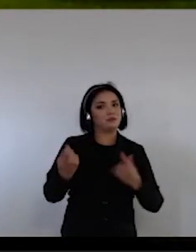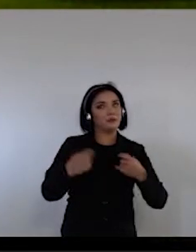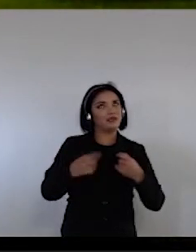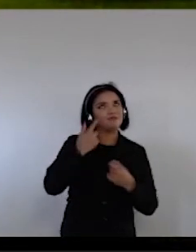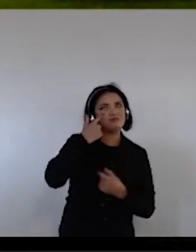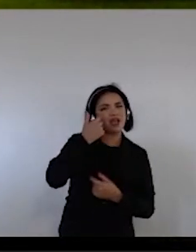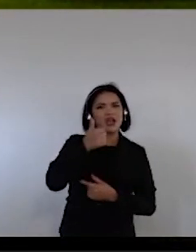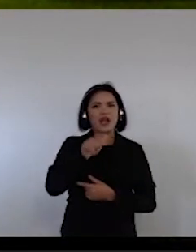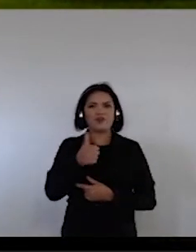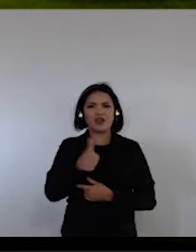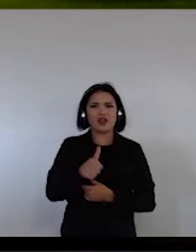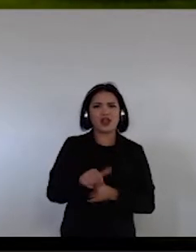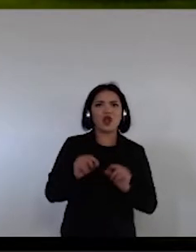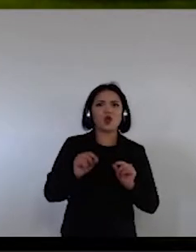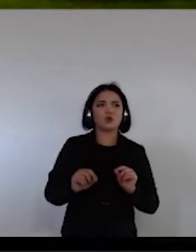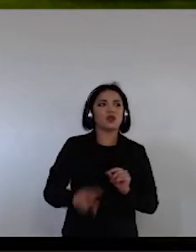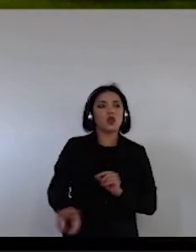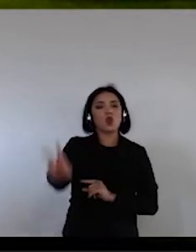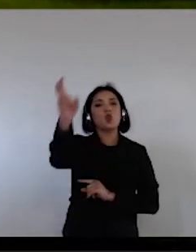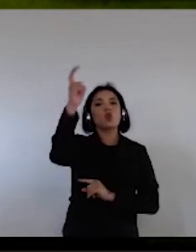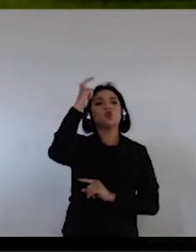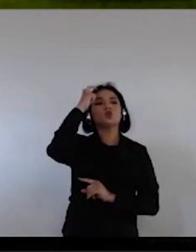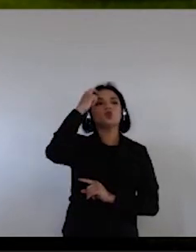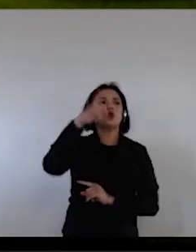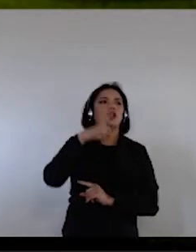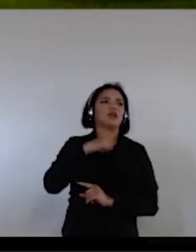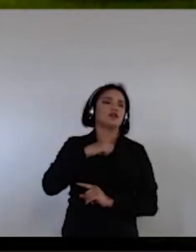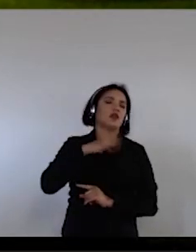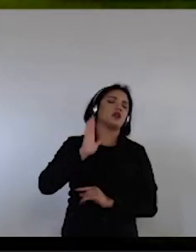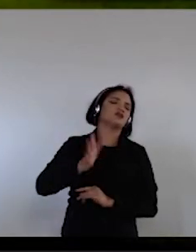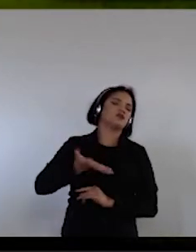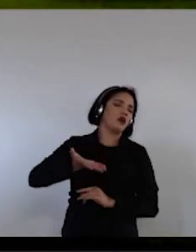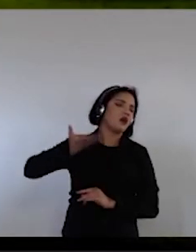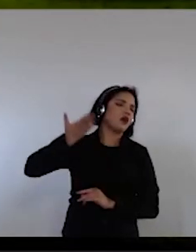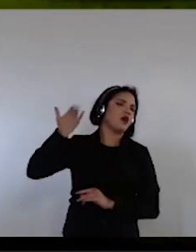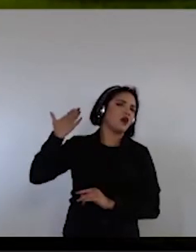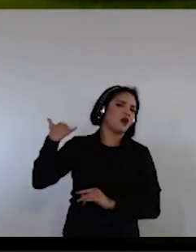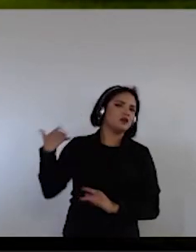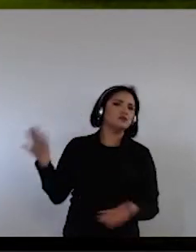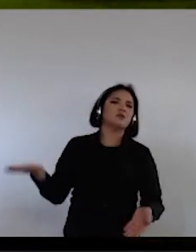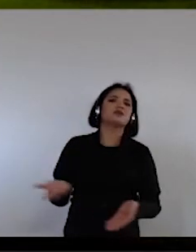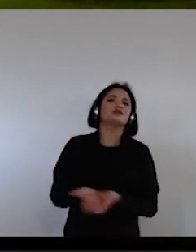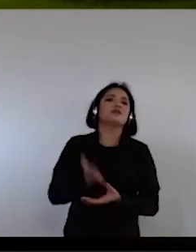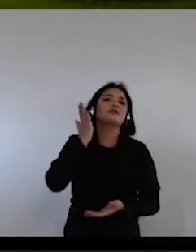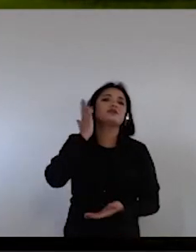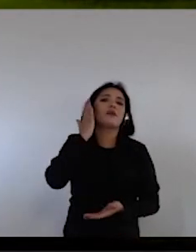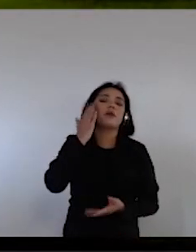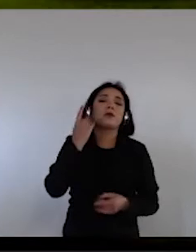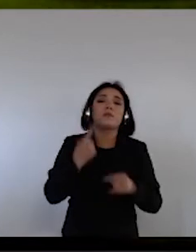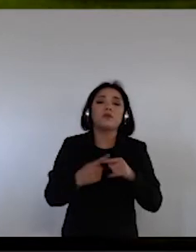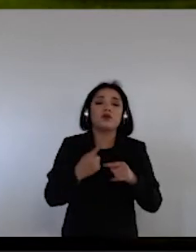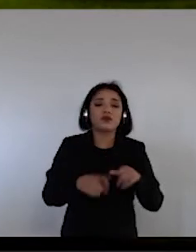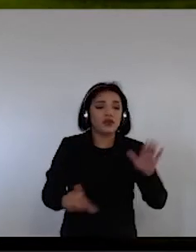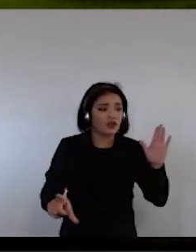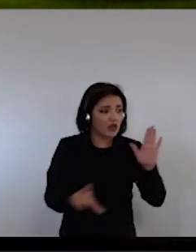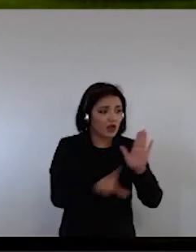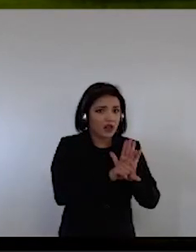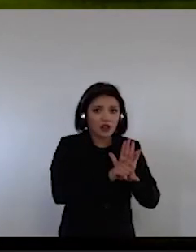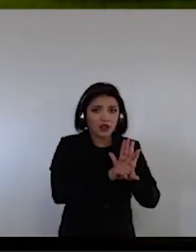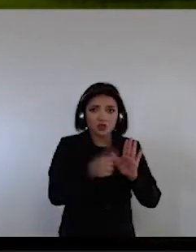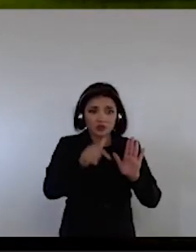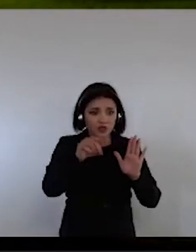o sujeito do gabinete porque ele fica conversando. Não é o caso, né, de você pegar um ministro numa corte superior e ficar puxando conversa.